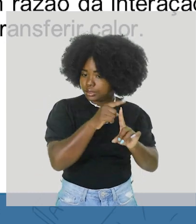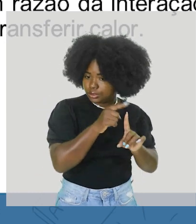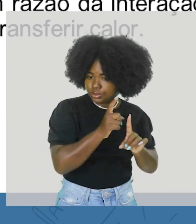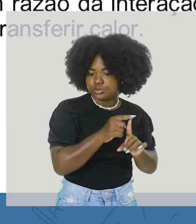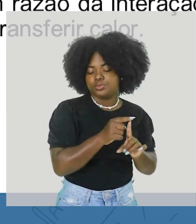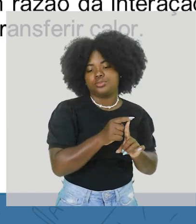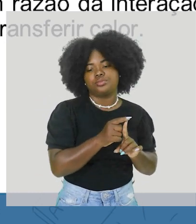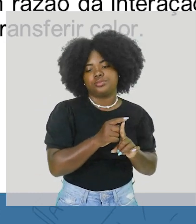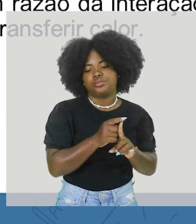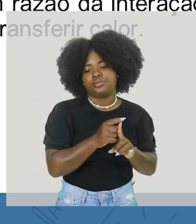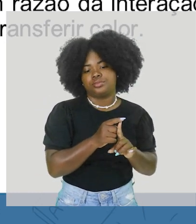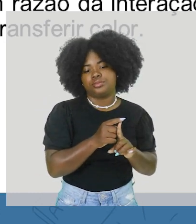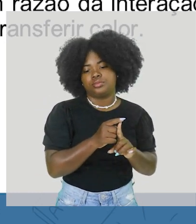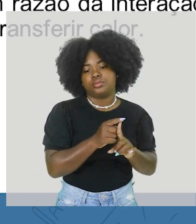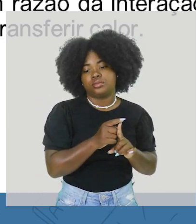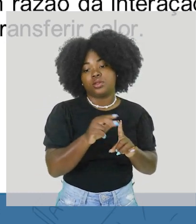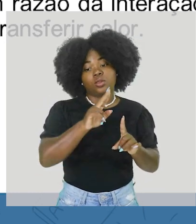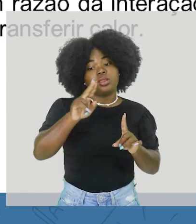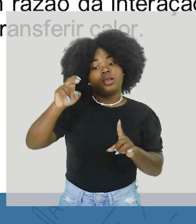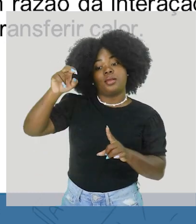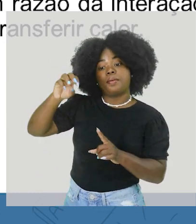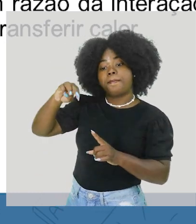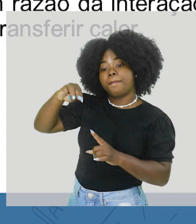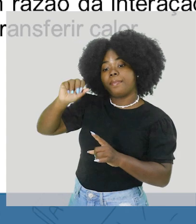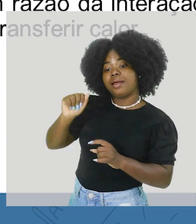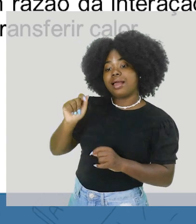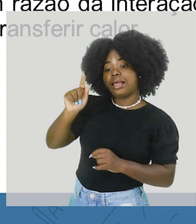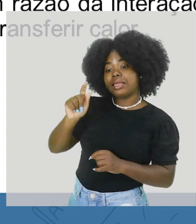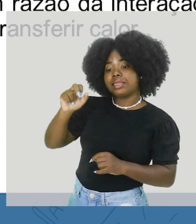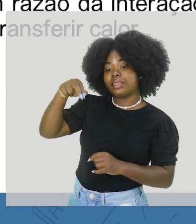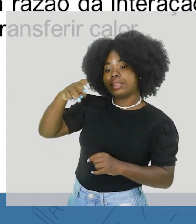tratamento, Olha só o nome,